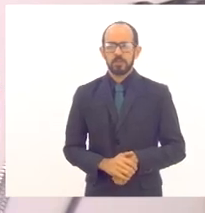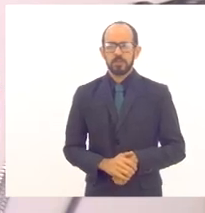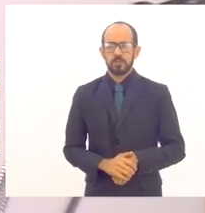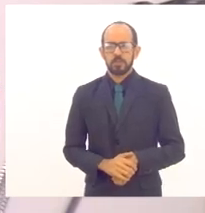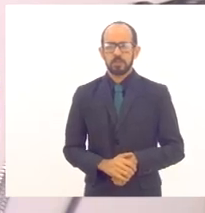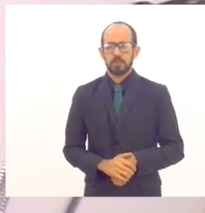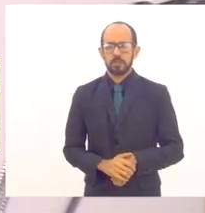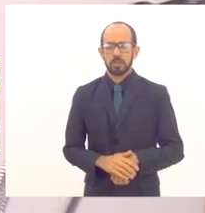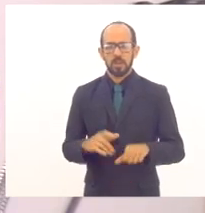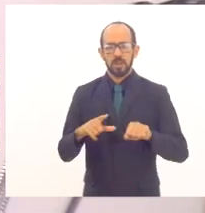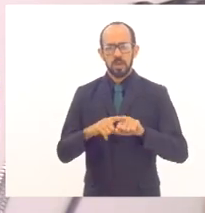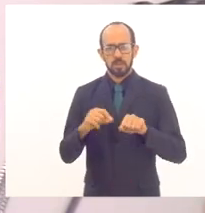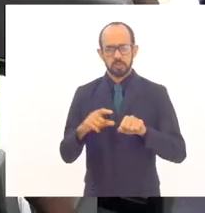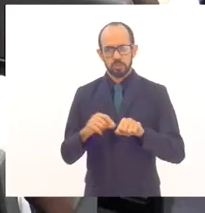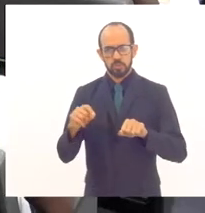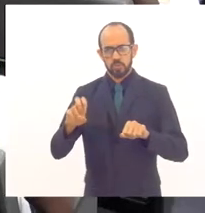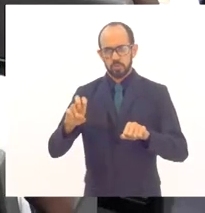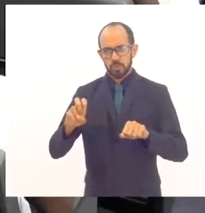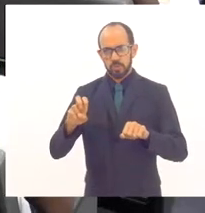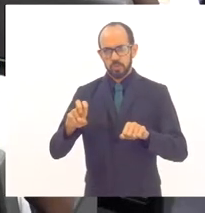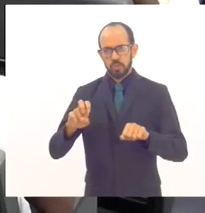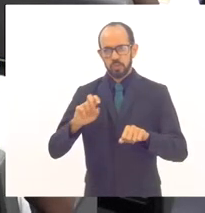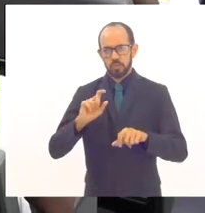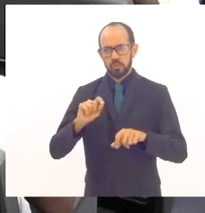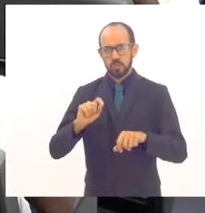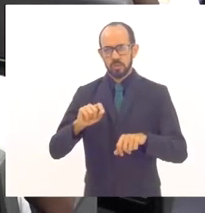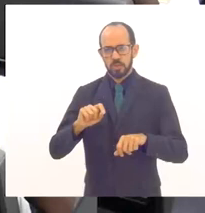Aqui no artigo 5º, o